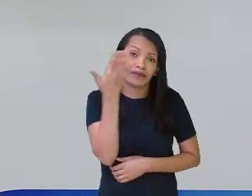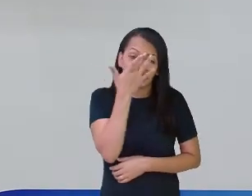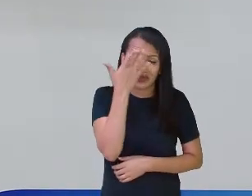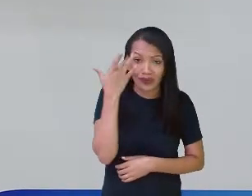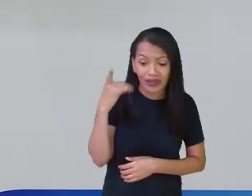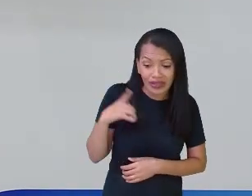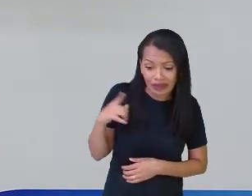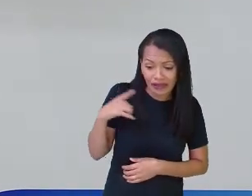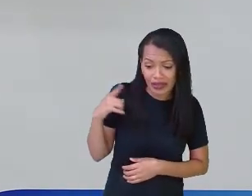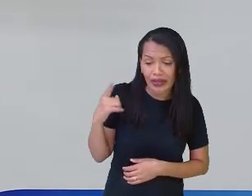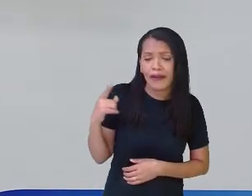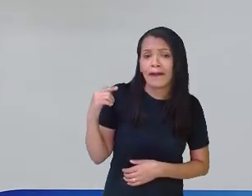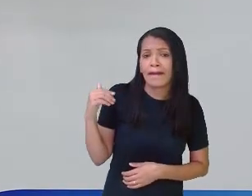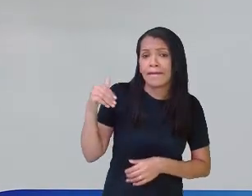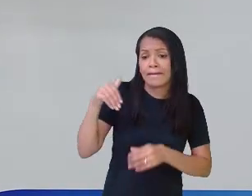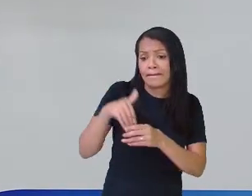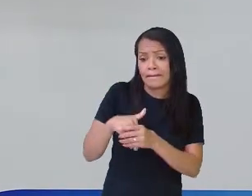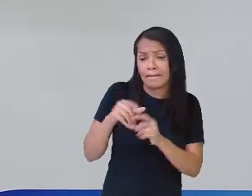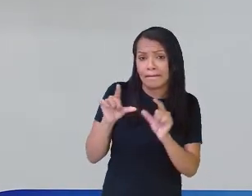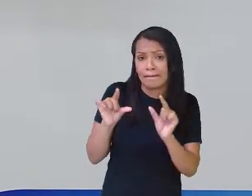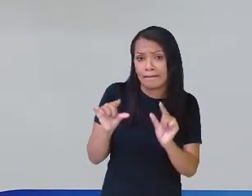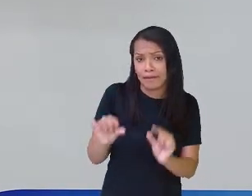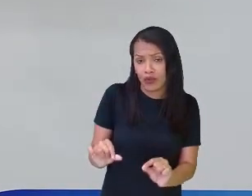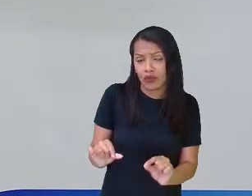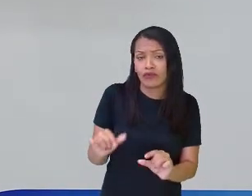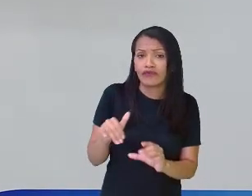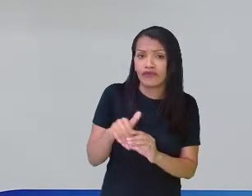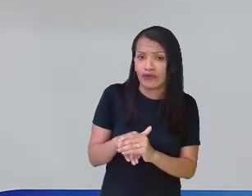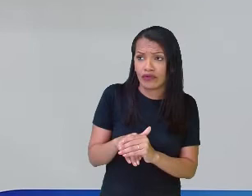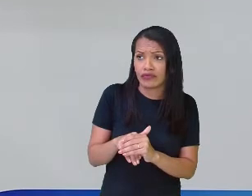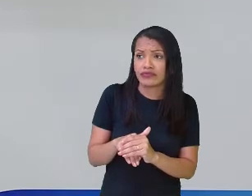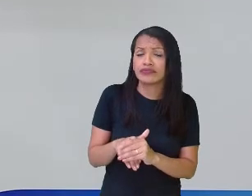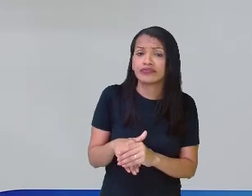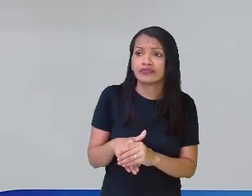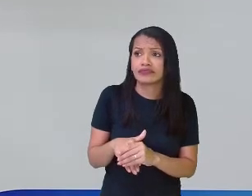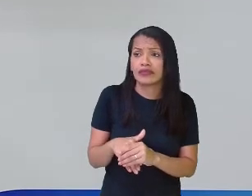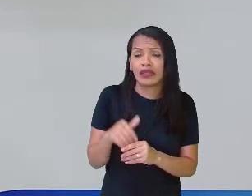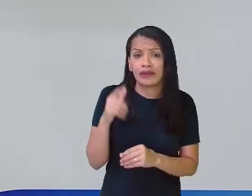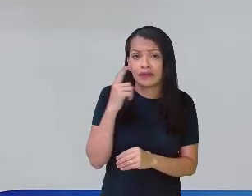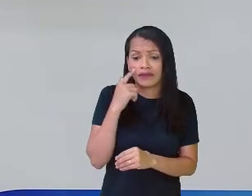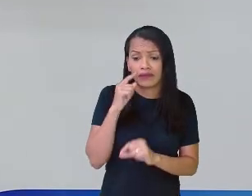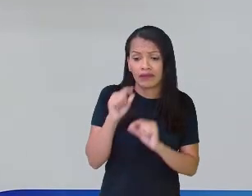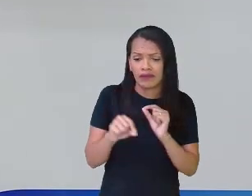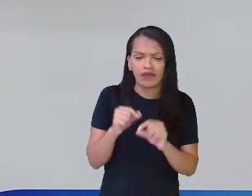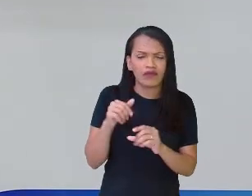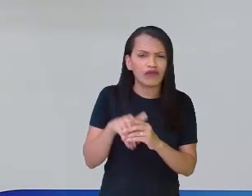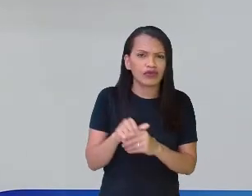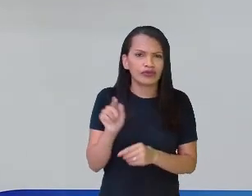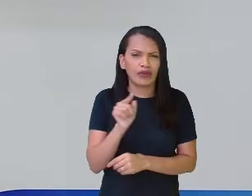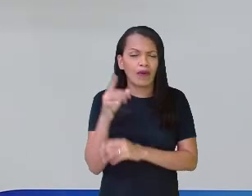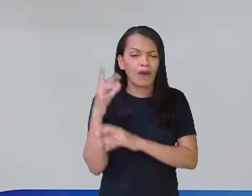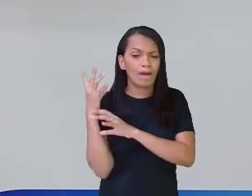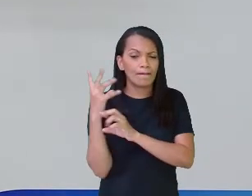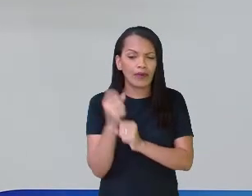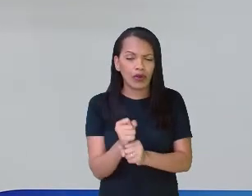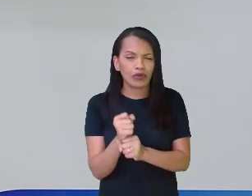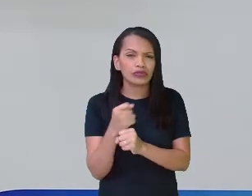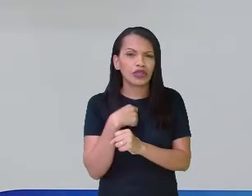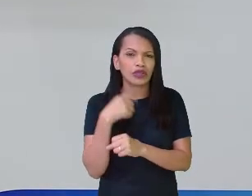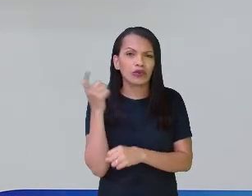pontos. Primeiro foi mais, que a gente já descobriu que foi Luiz. E quem marcou menos?